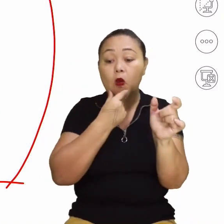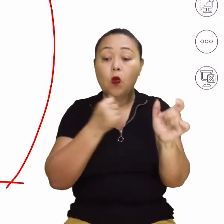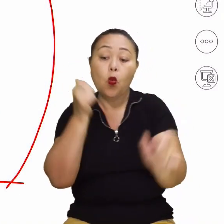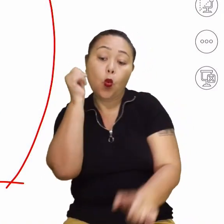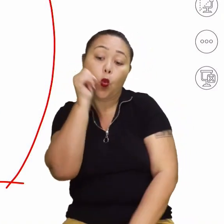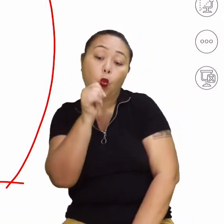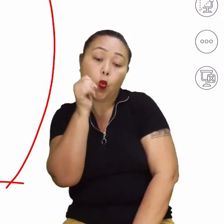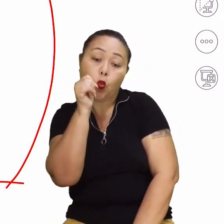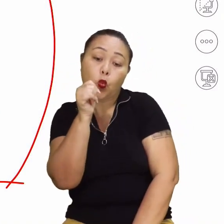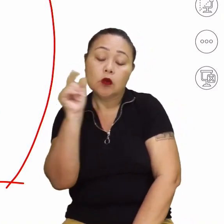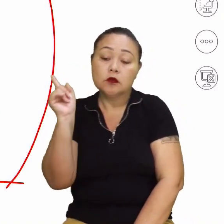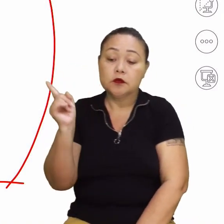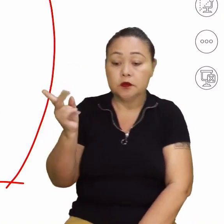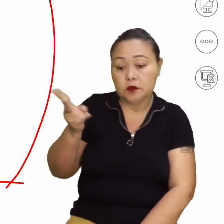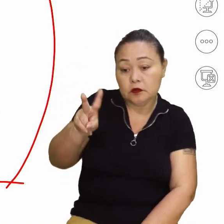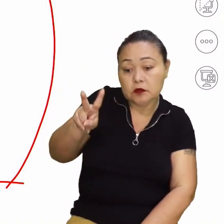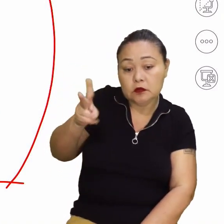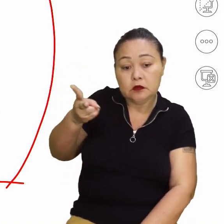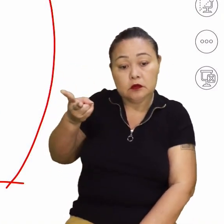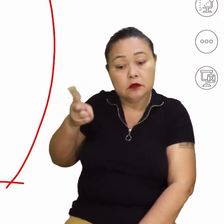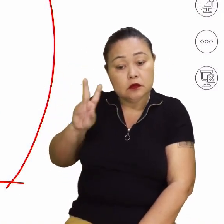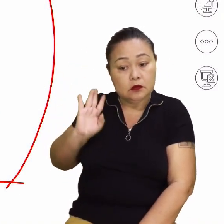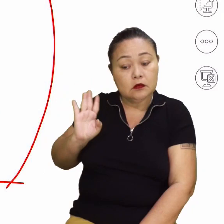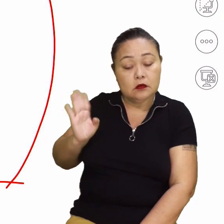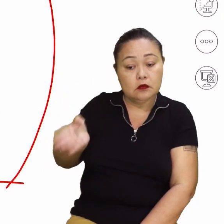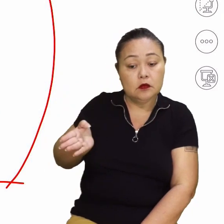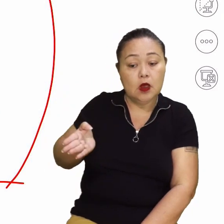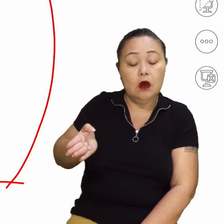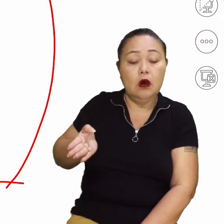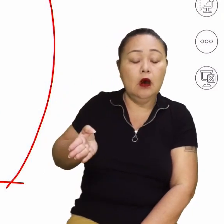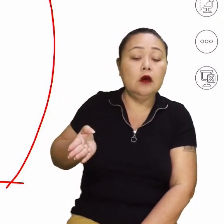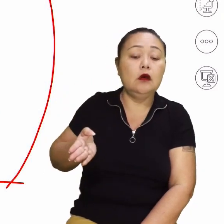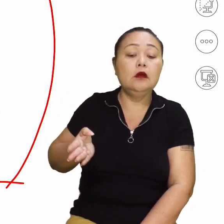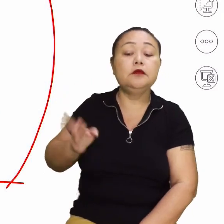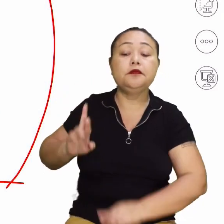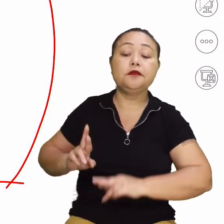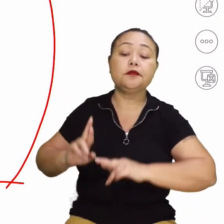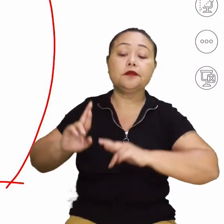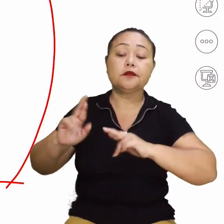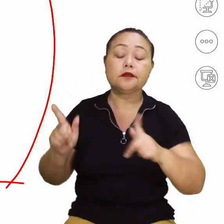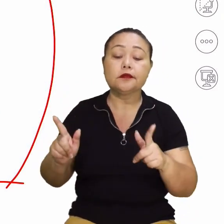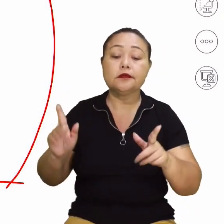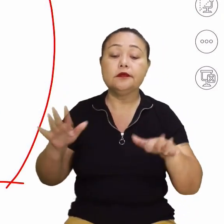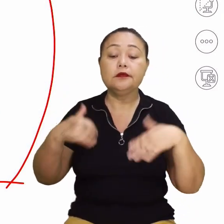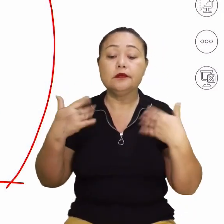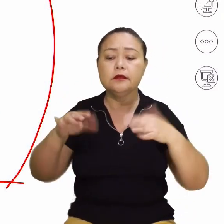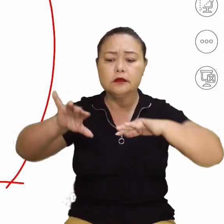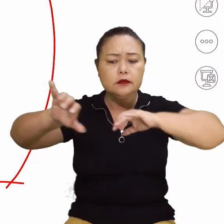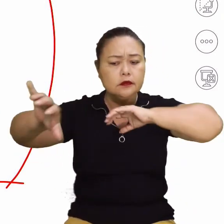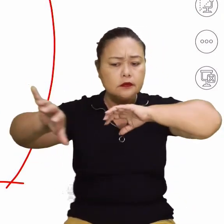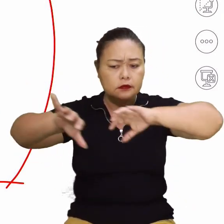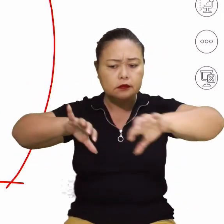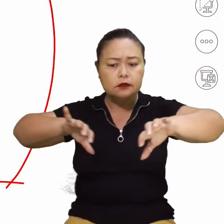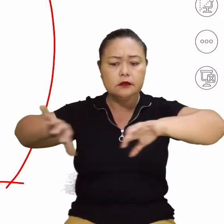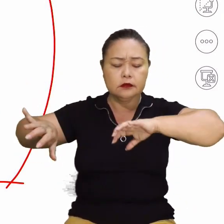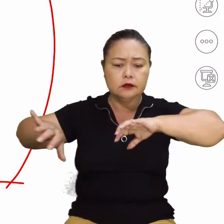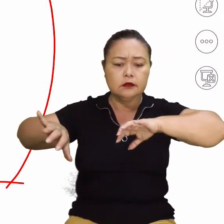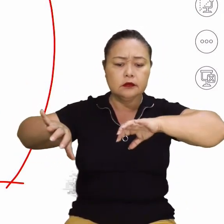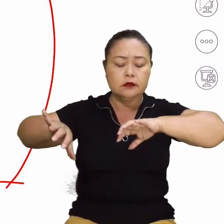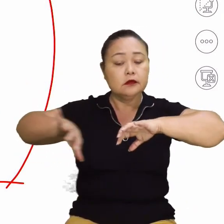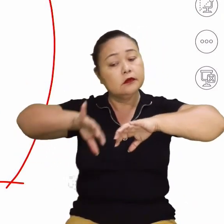que nessa nesse tipo de gráfico específico ele diferencia e está separado